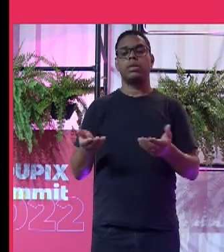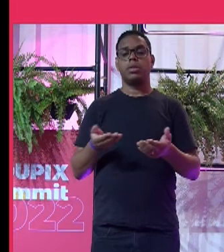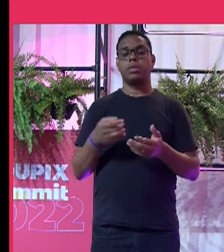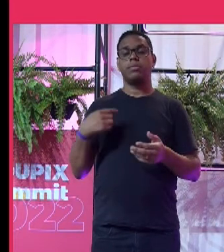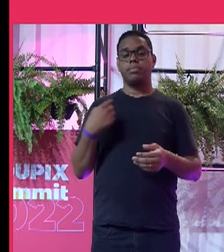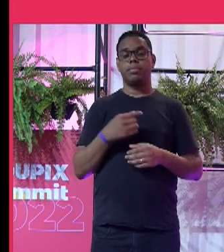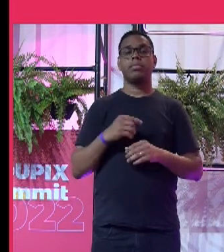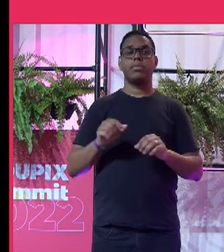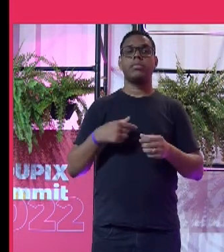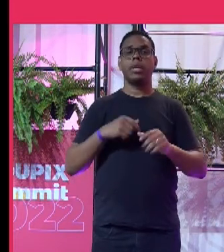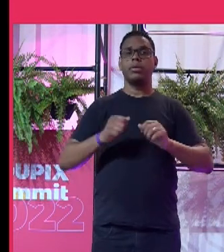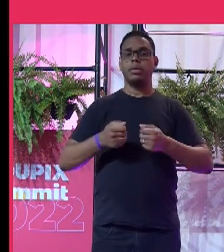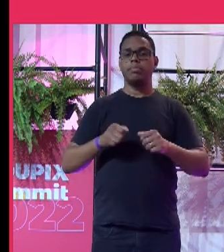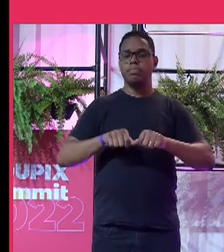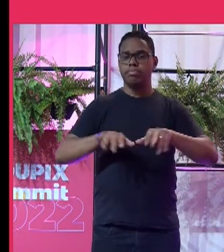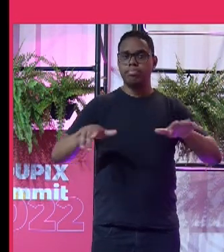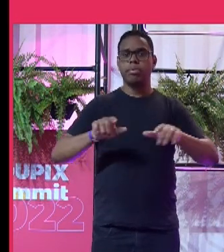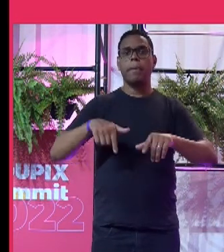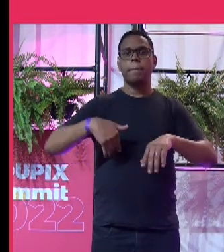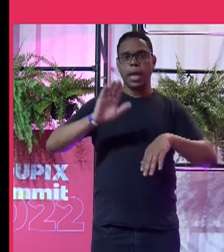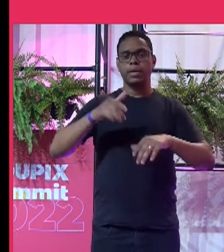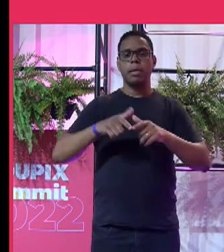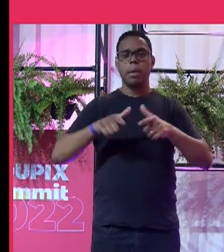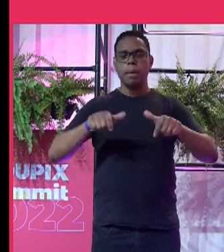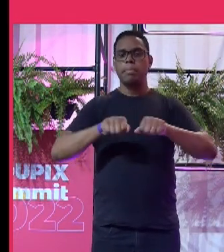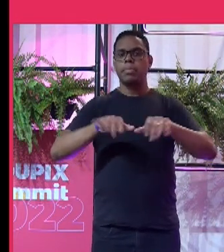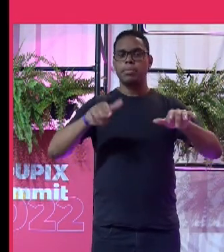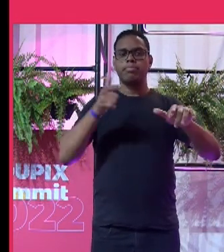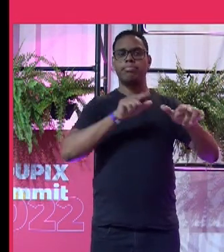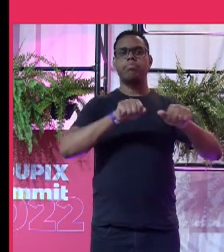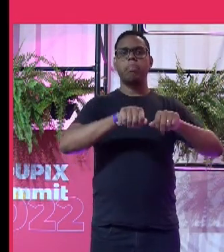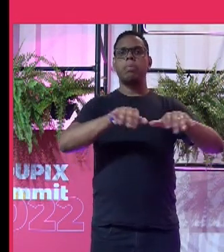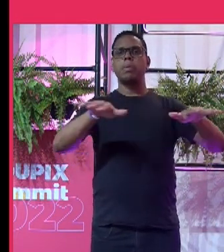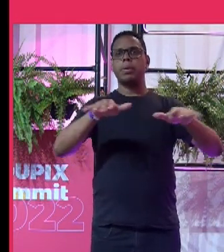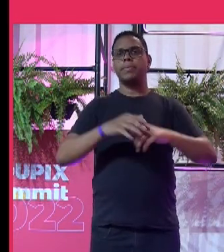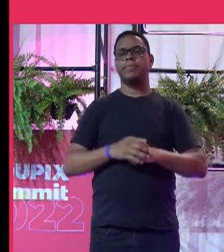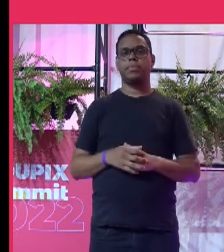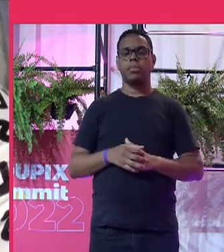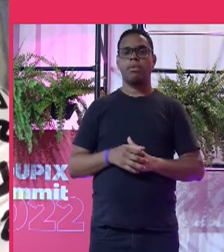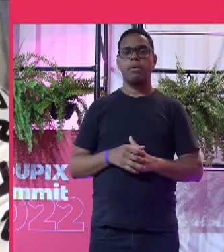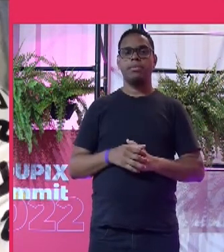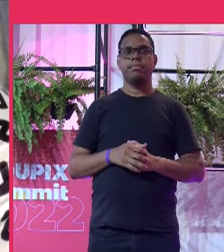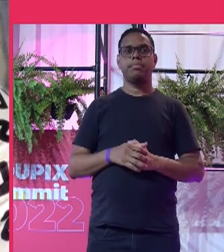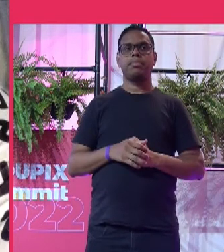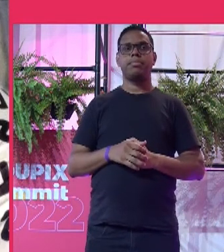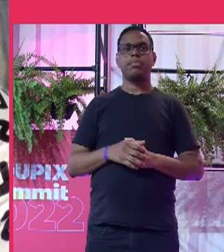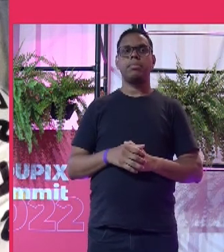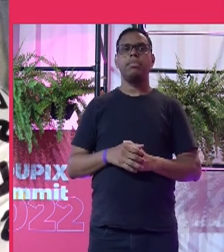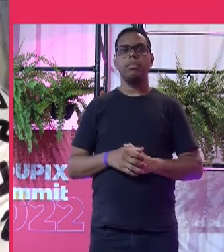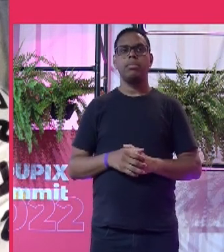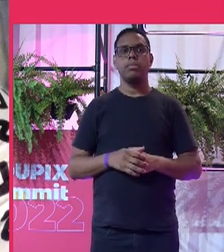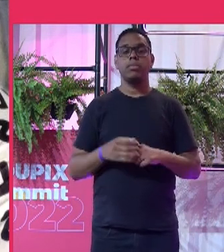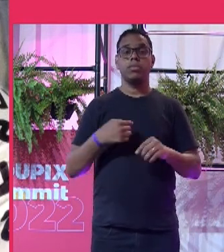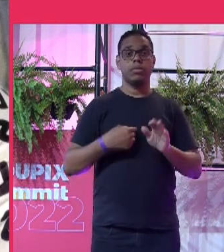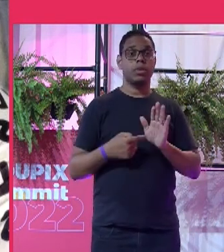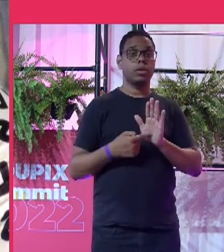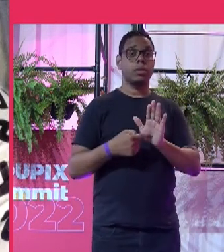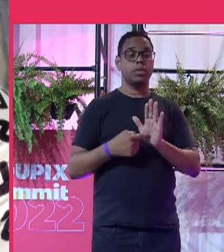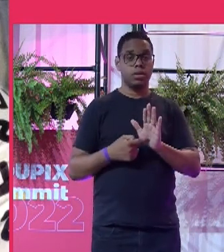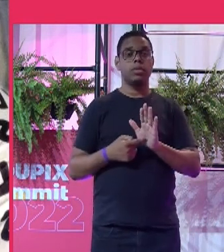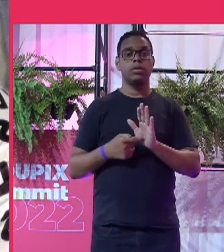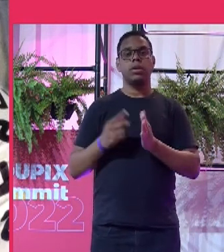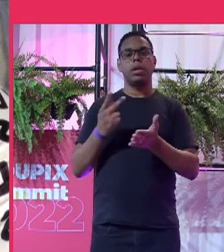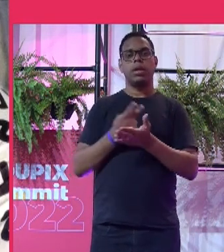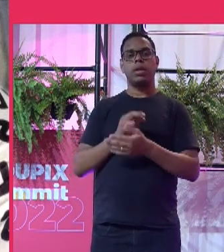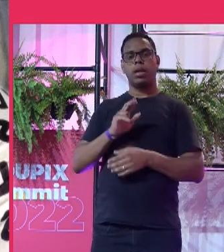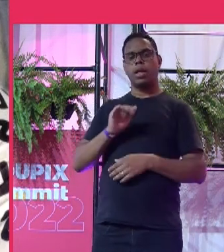pode amplificar cada vez mais esse alcance que vocês têm. Eu trouxe para vocês um case